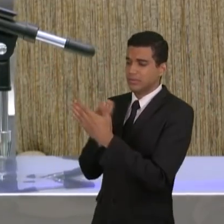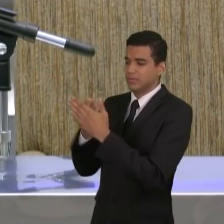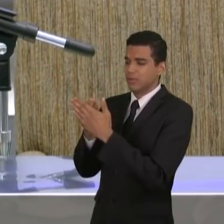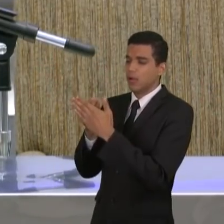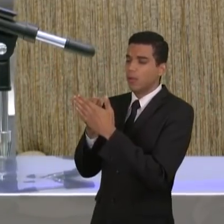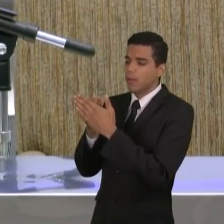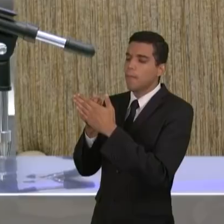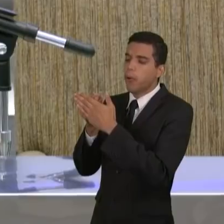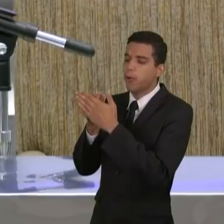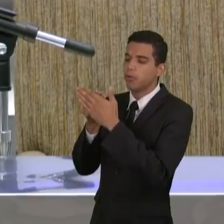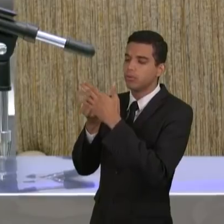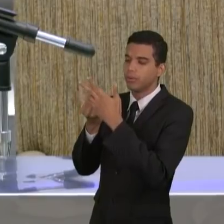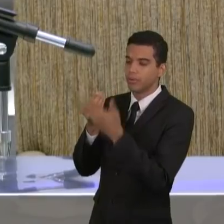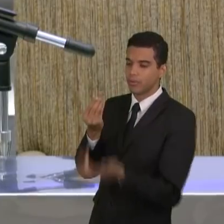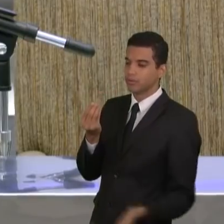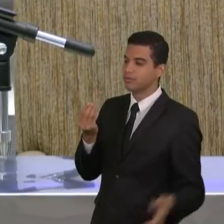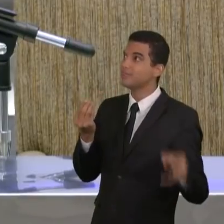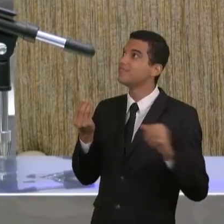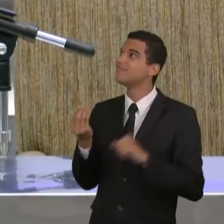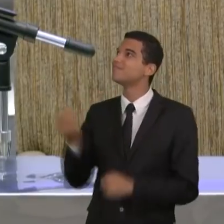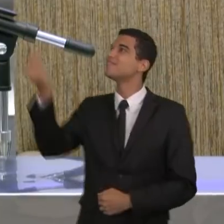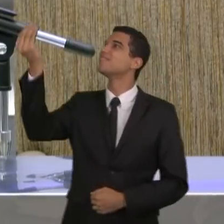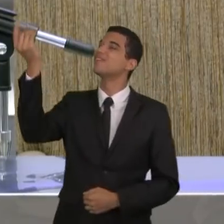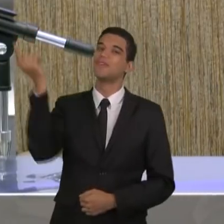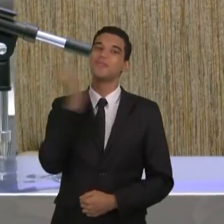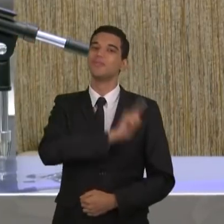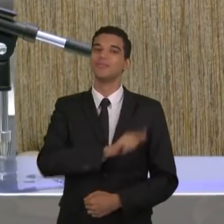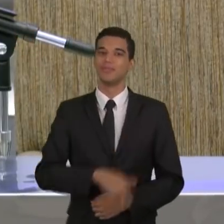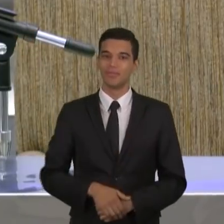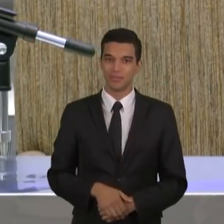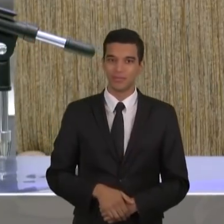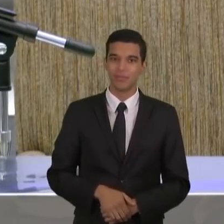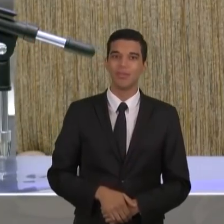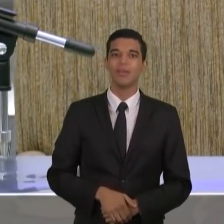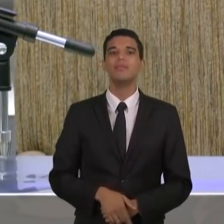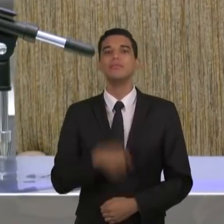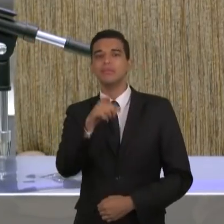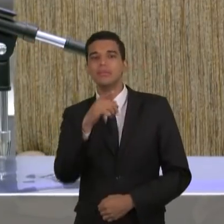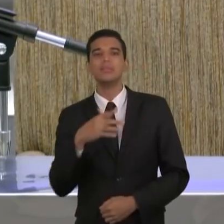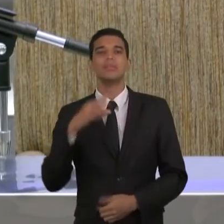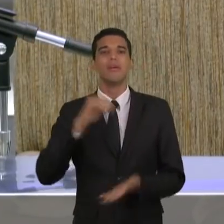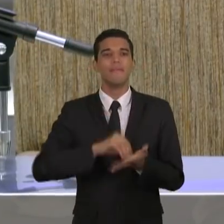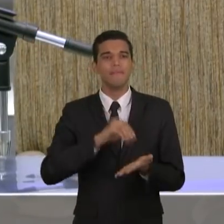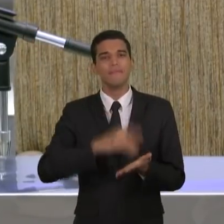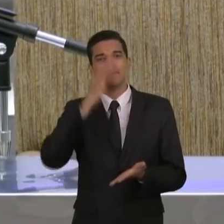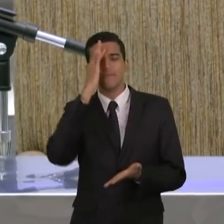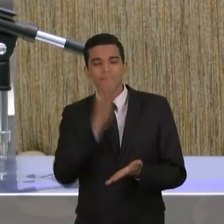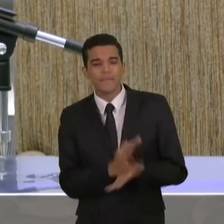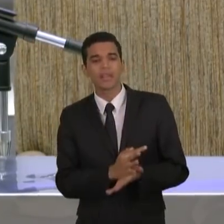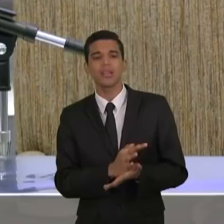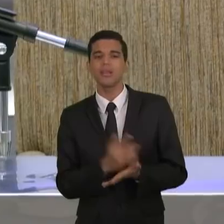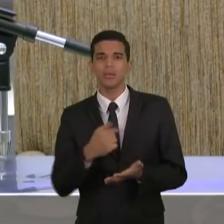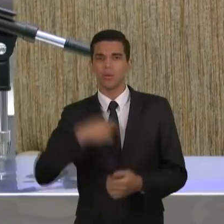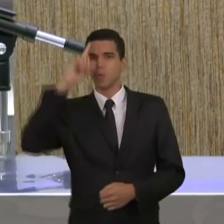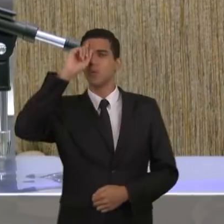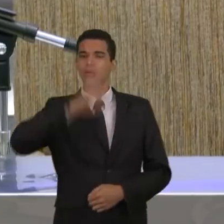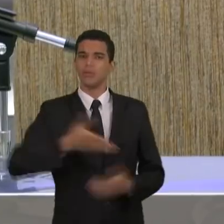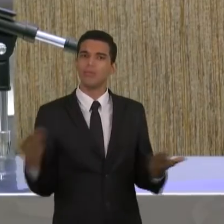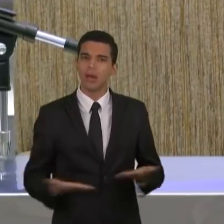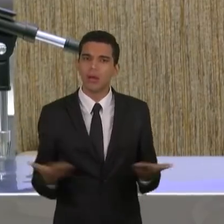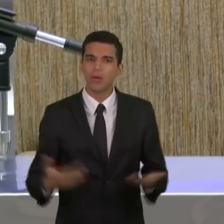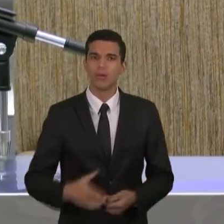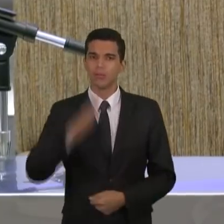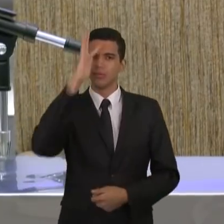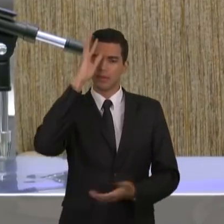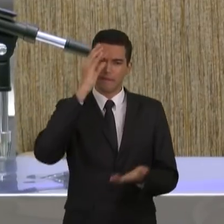Jesus que os ventos que estão sendo sopradas para que você não creia na ação Divina na sua vida esta